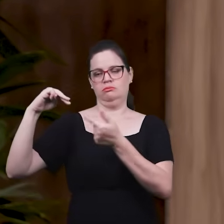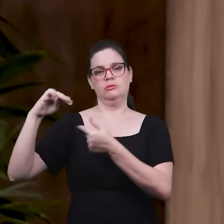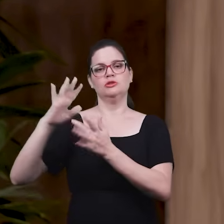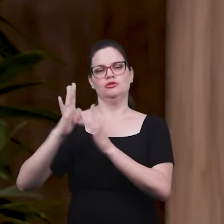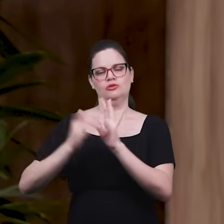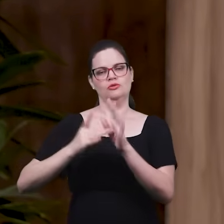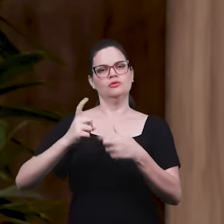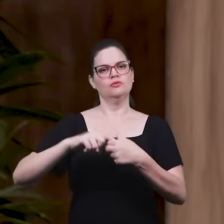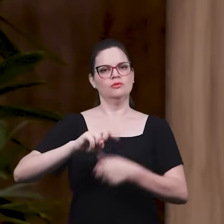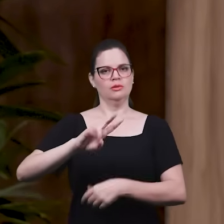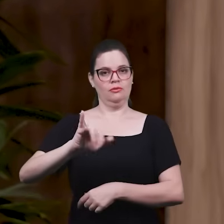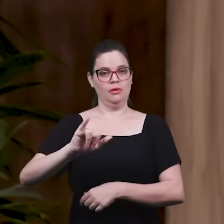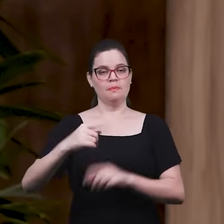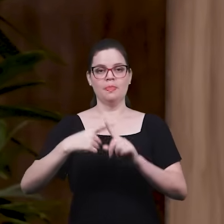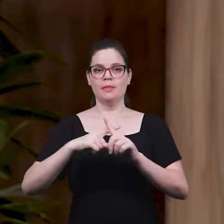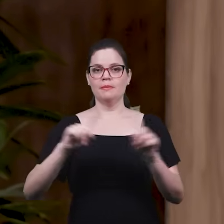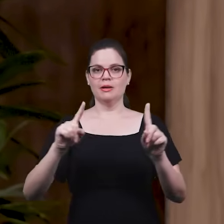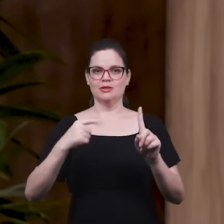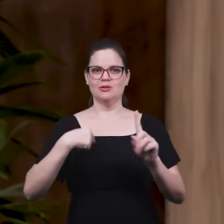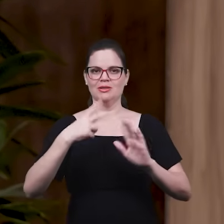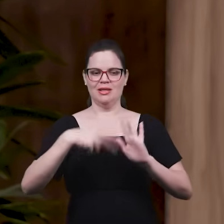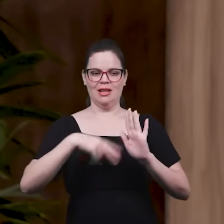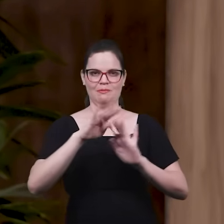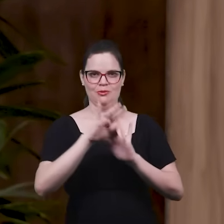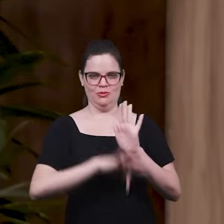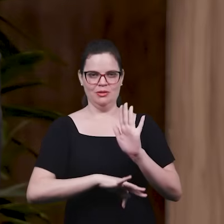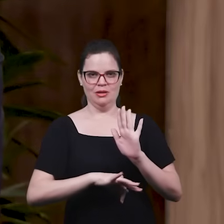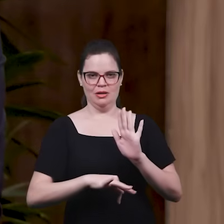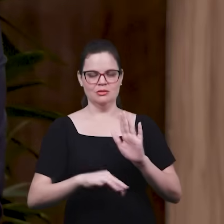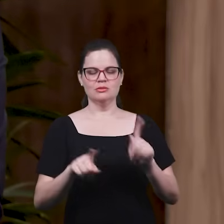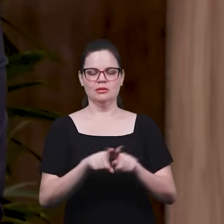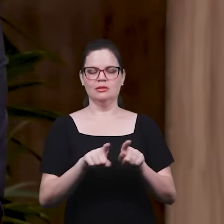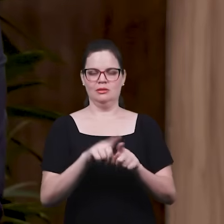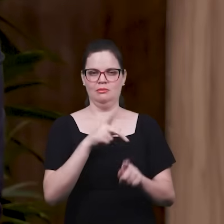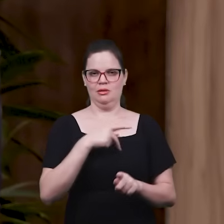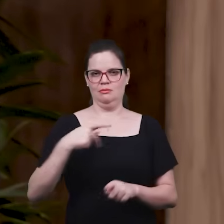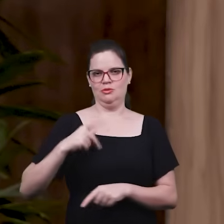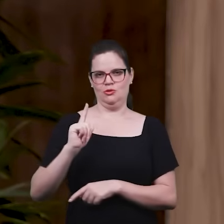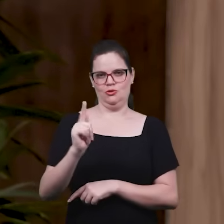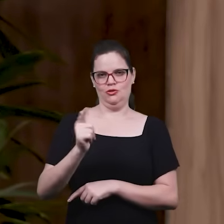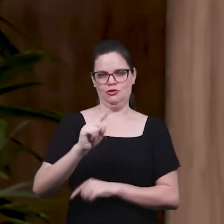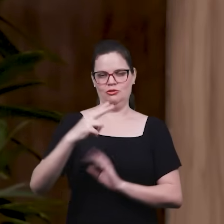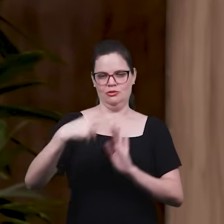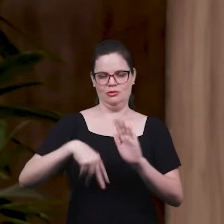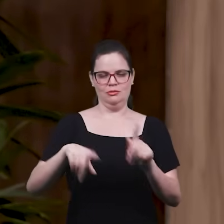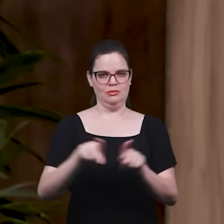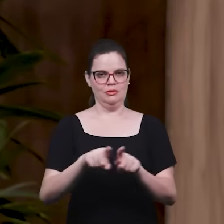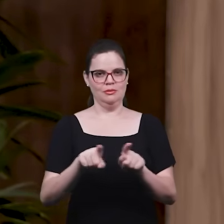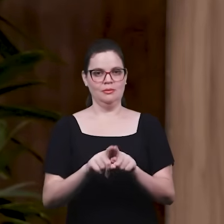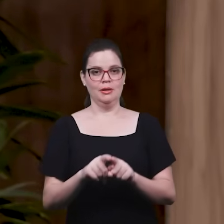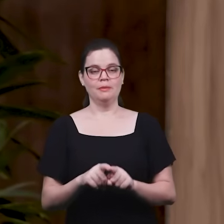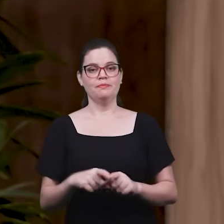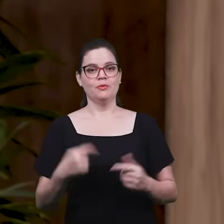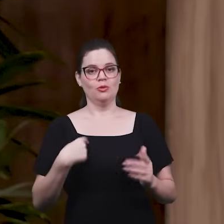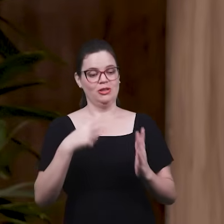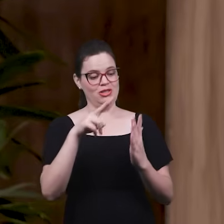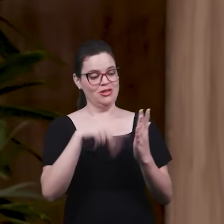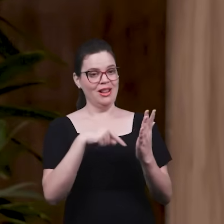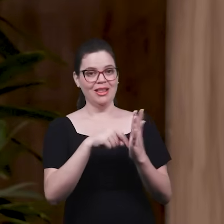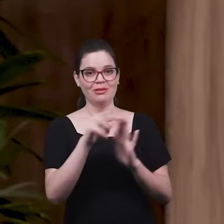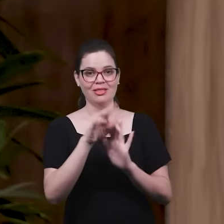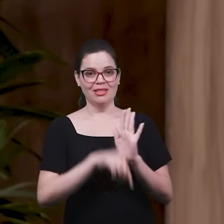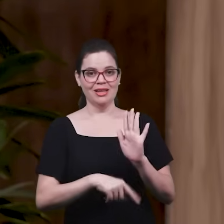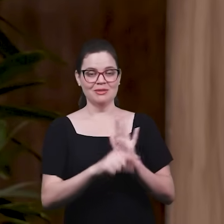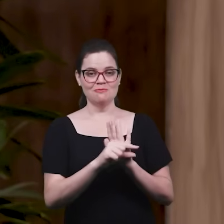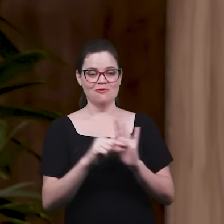nós vemos este texto que a Kézia mencionou, que foi lido pelo pastor Gedeuti no dia 2, nós podemos dizer